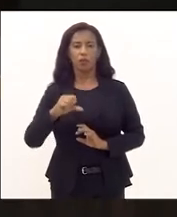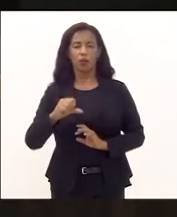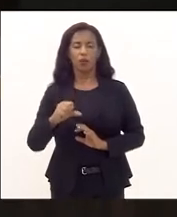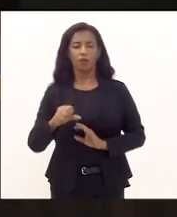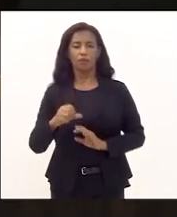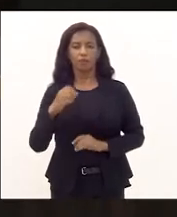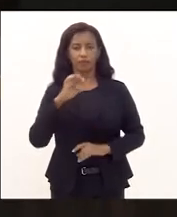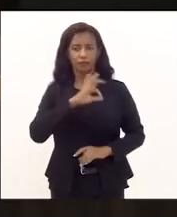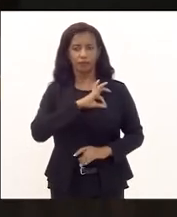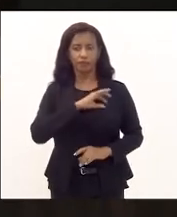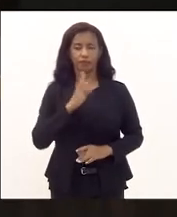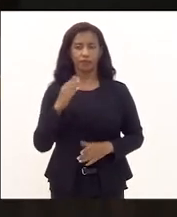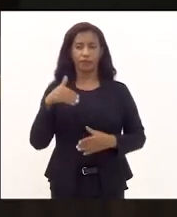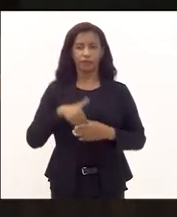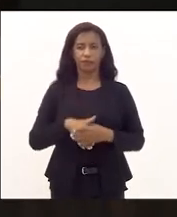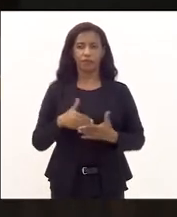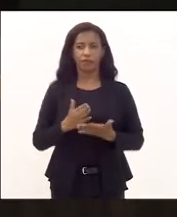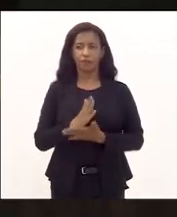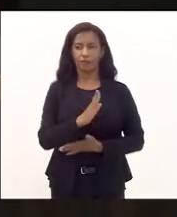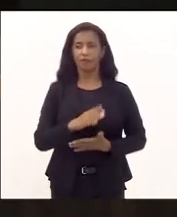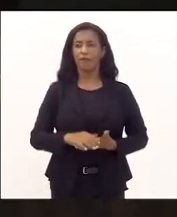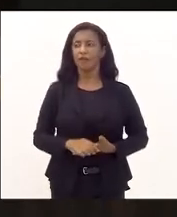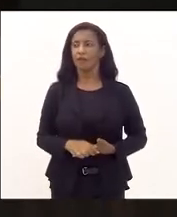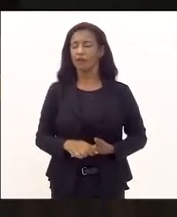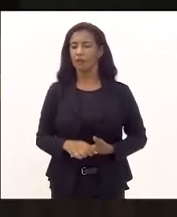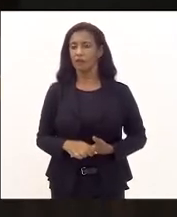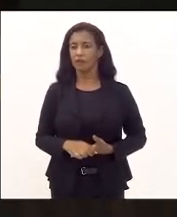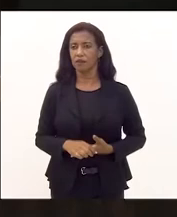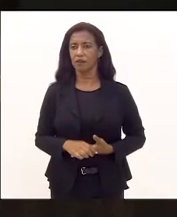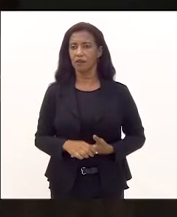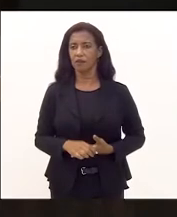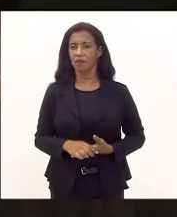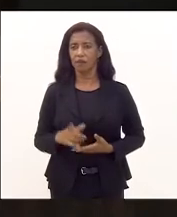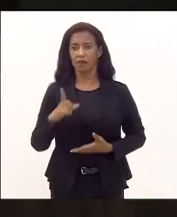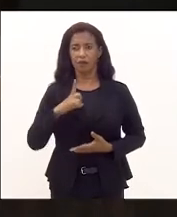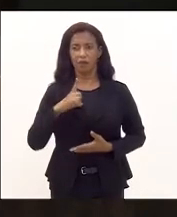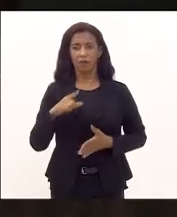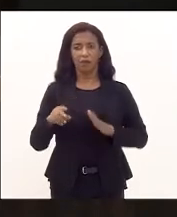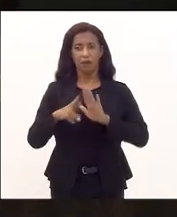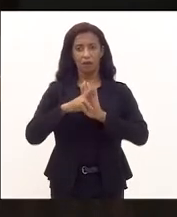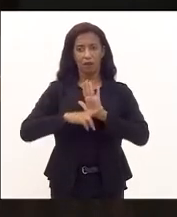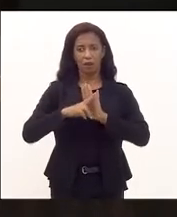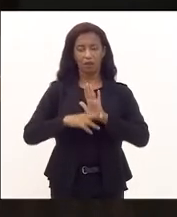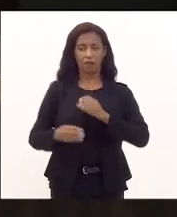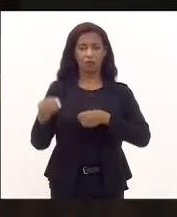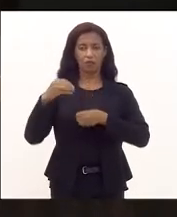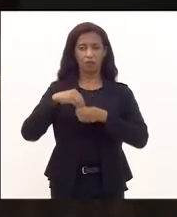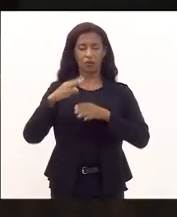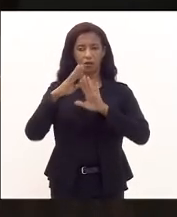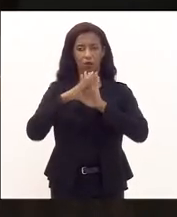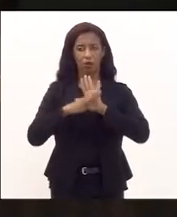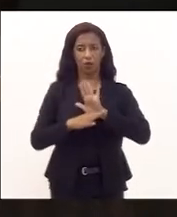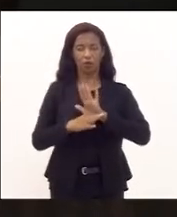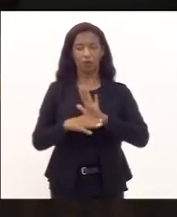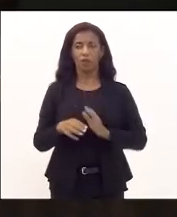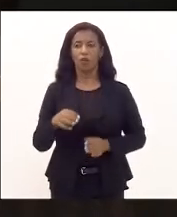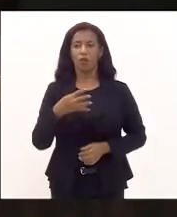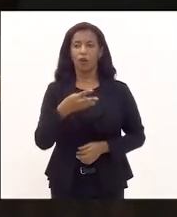Rocha. Em votação, aprovado. Há sobre a mesa requerimento de inclusão da ordem do dia, projeto de